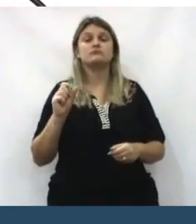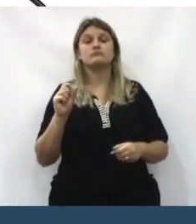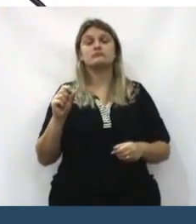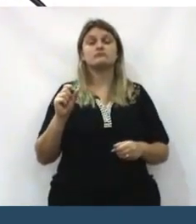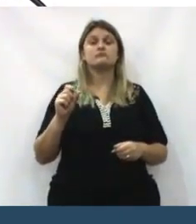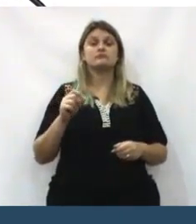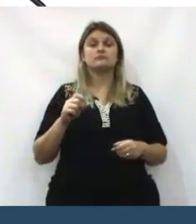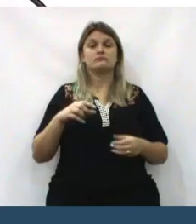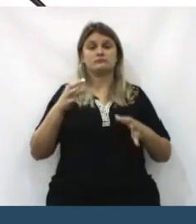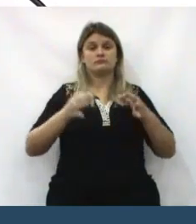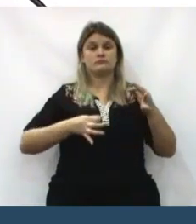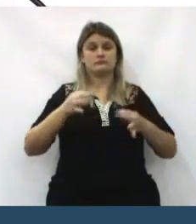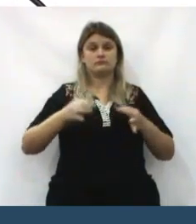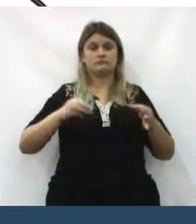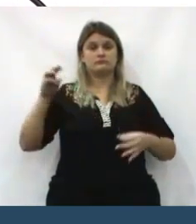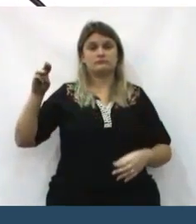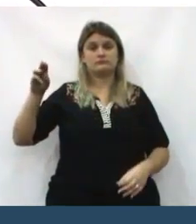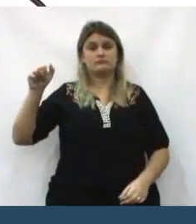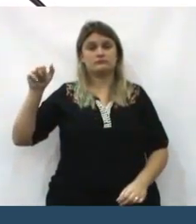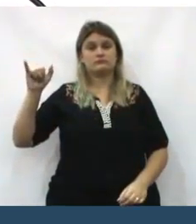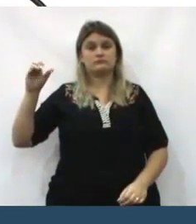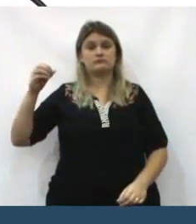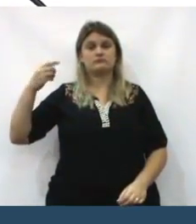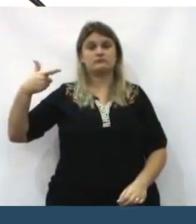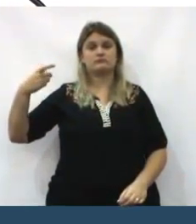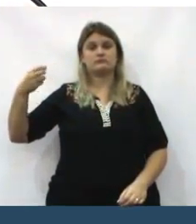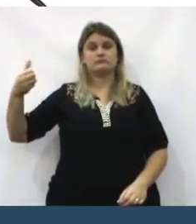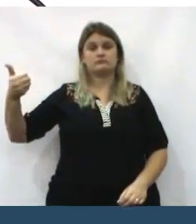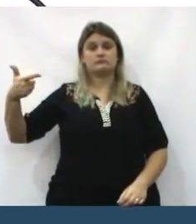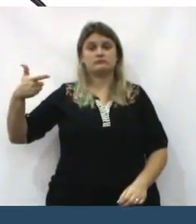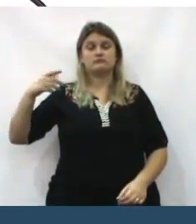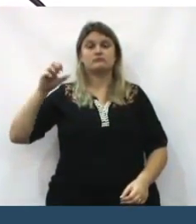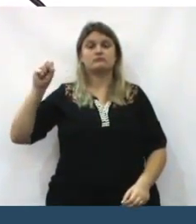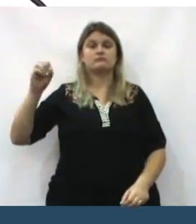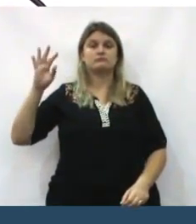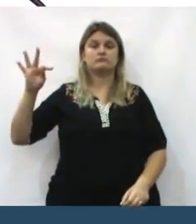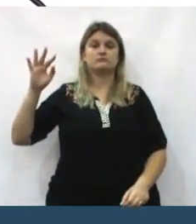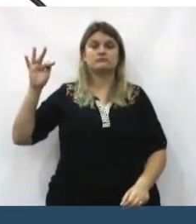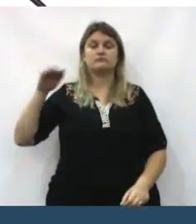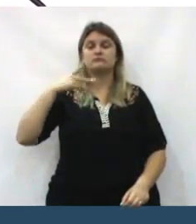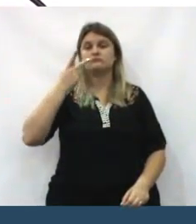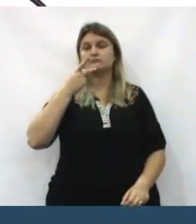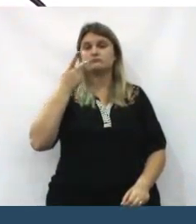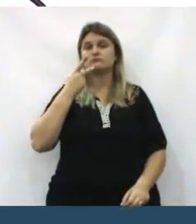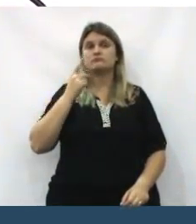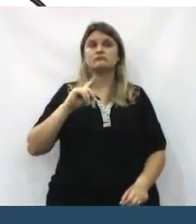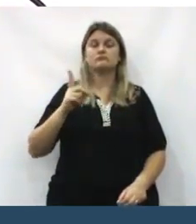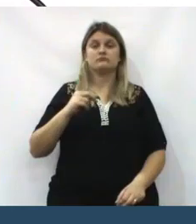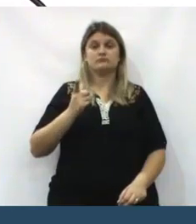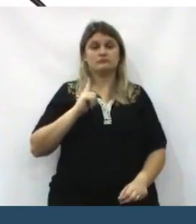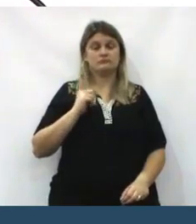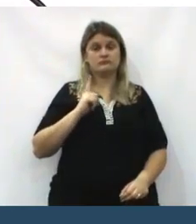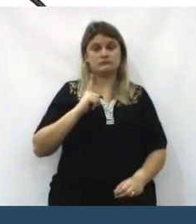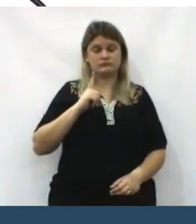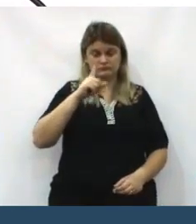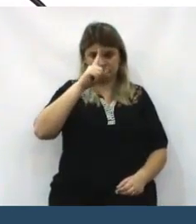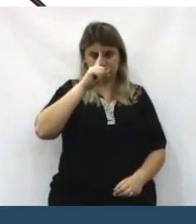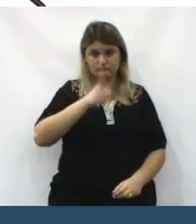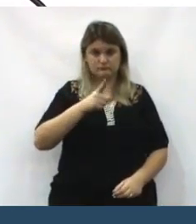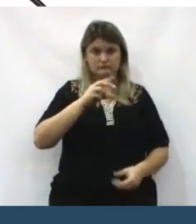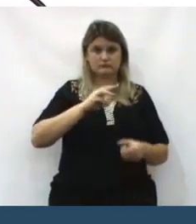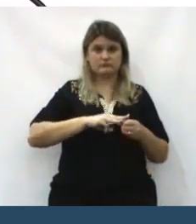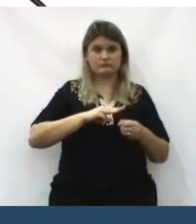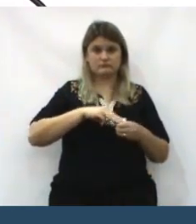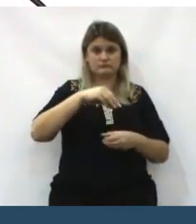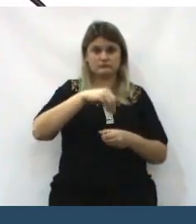neste caso, o julgamento foi em maio de 2012, e o STF falou, não, vocês estão colocando uma